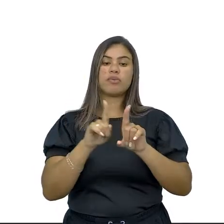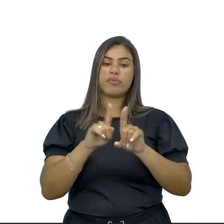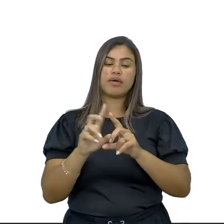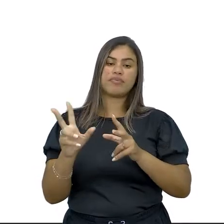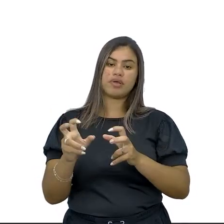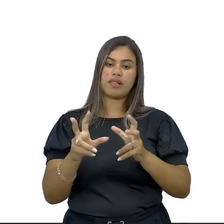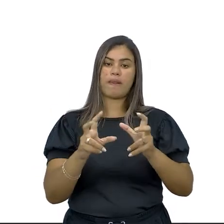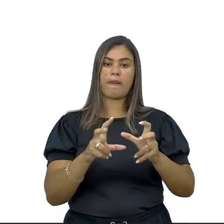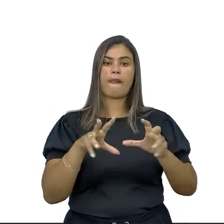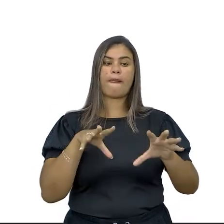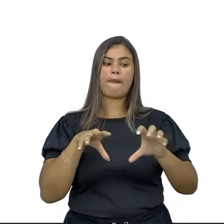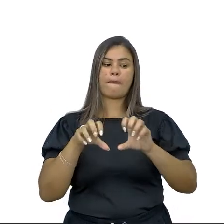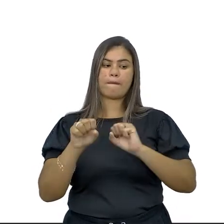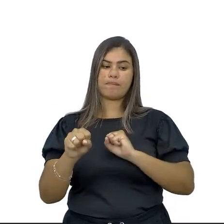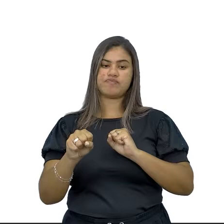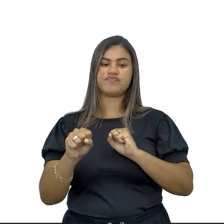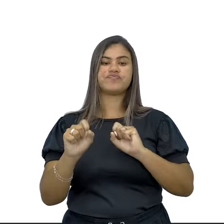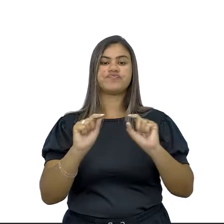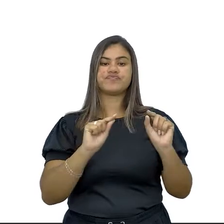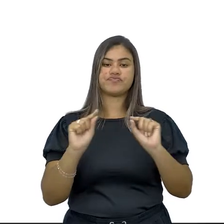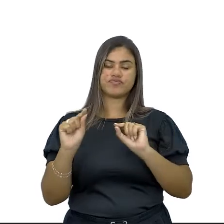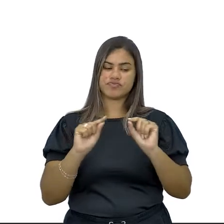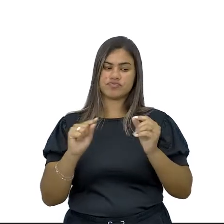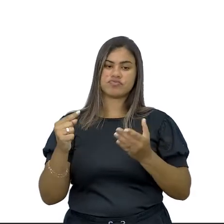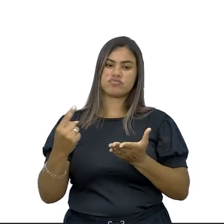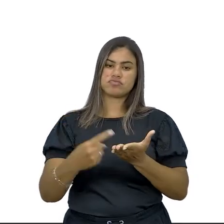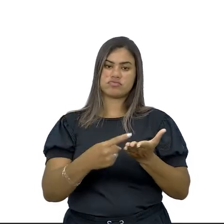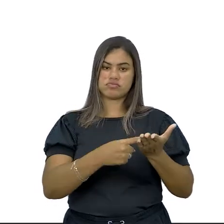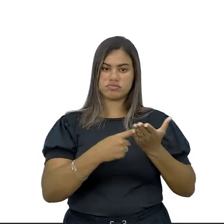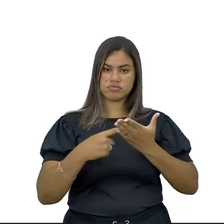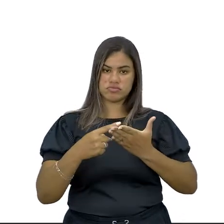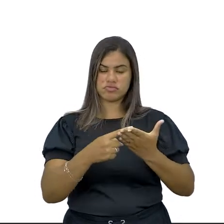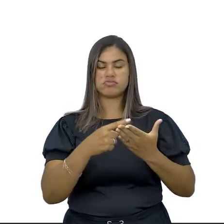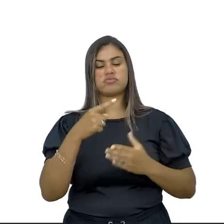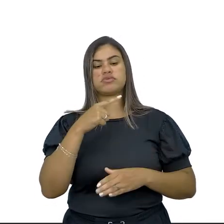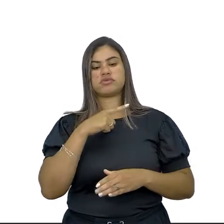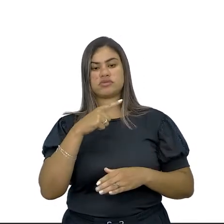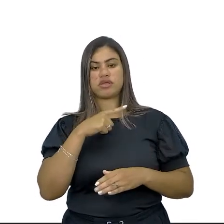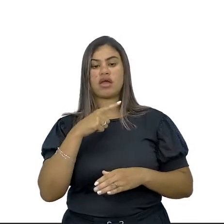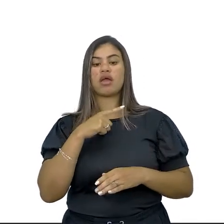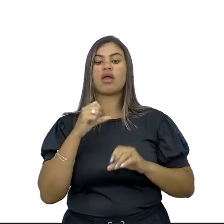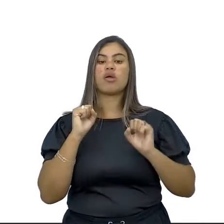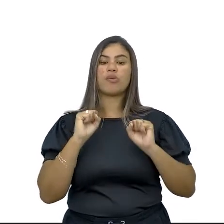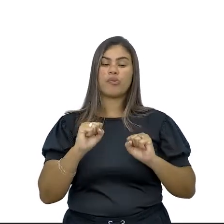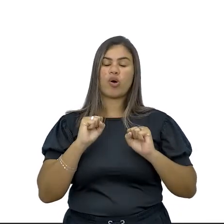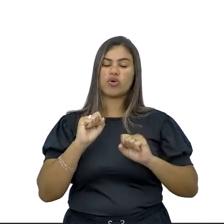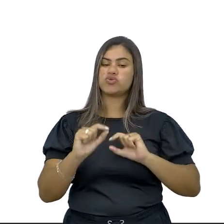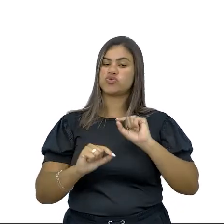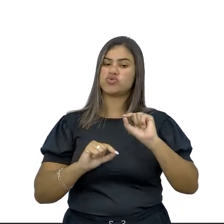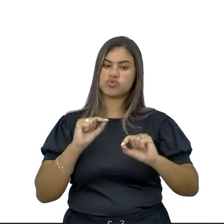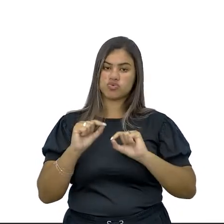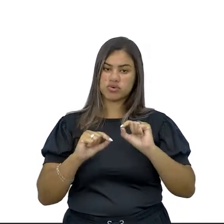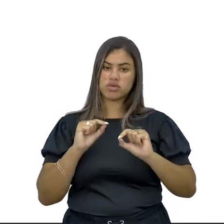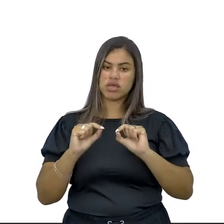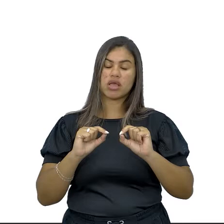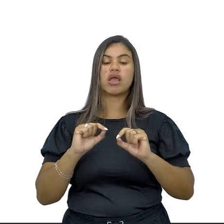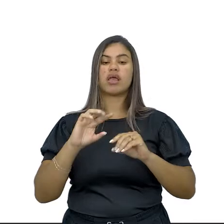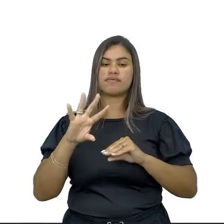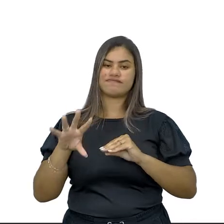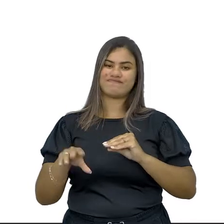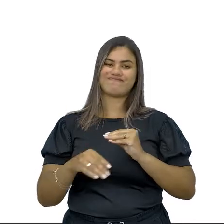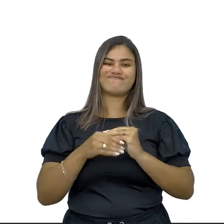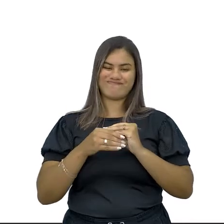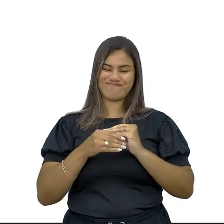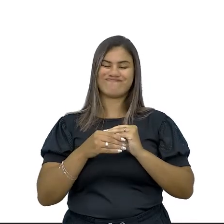as formações elas estarão sempre alinhadas e elas podem ser entendidas como formações